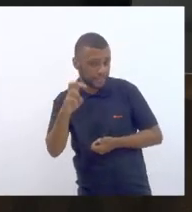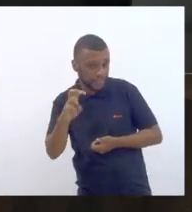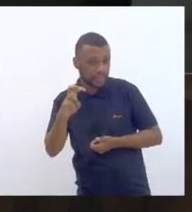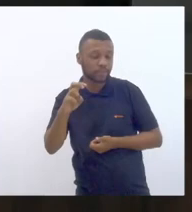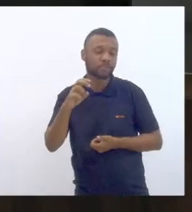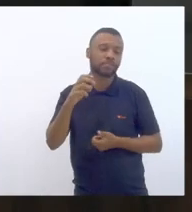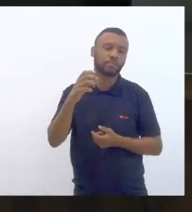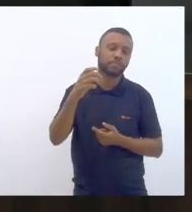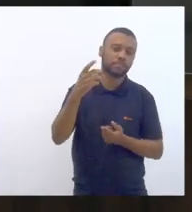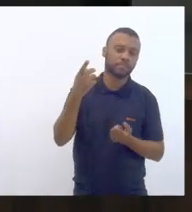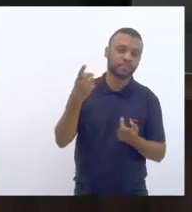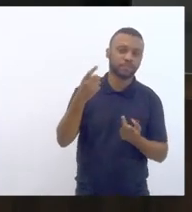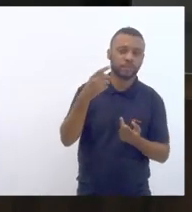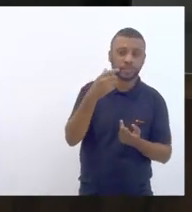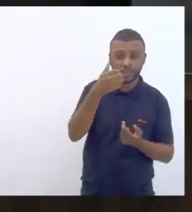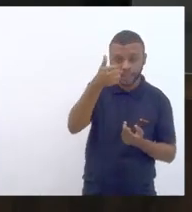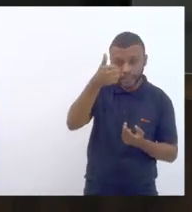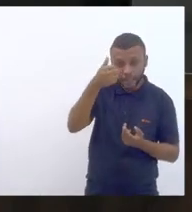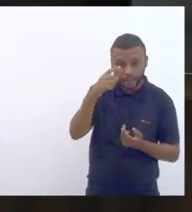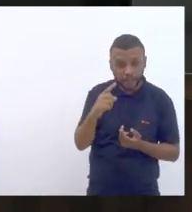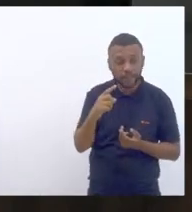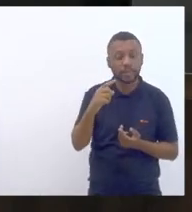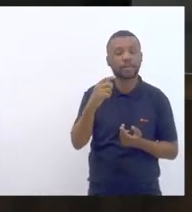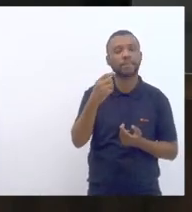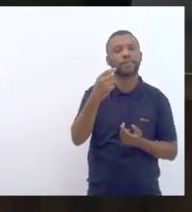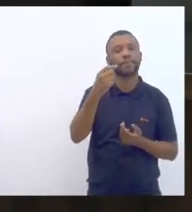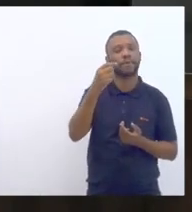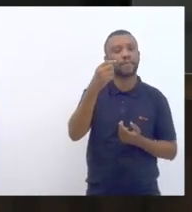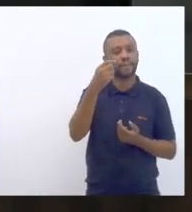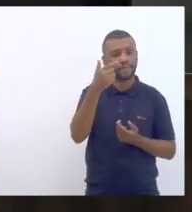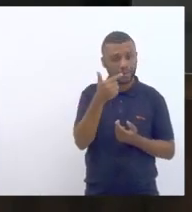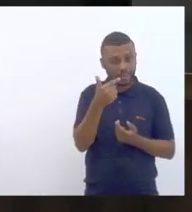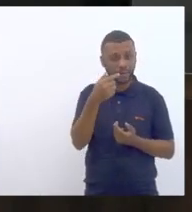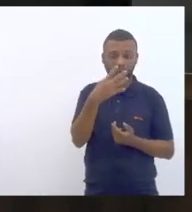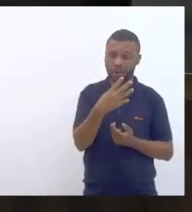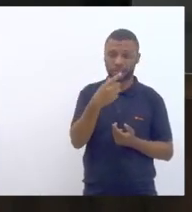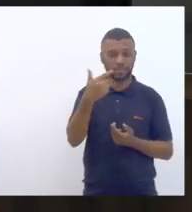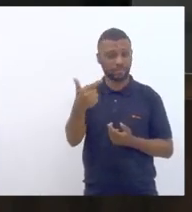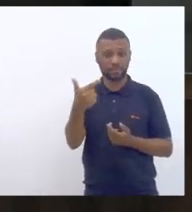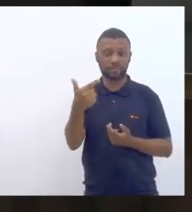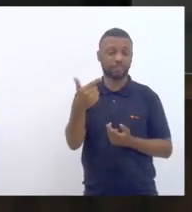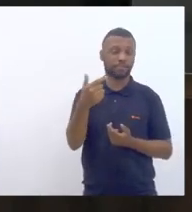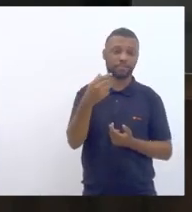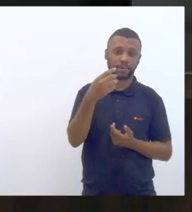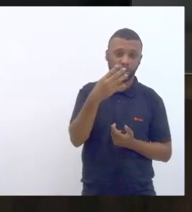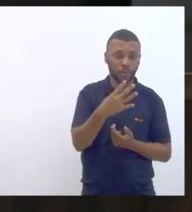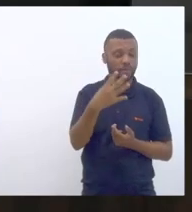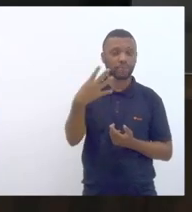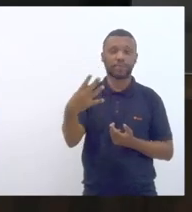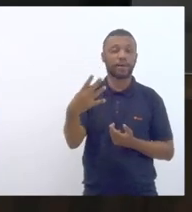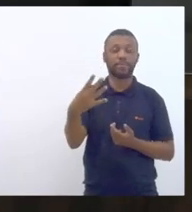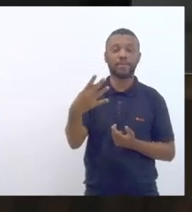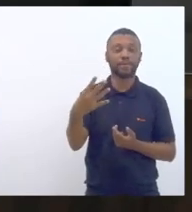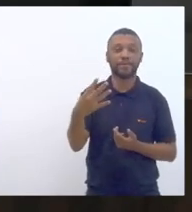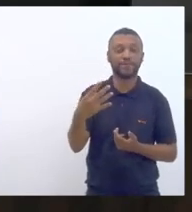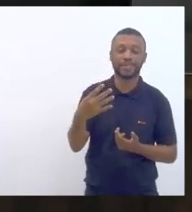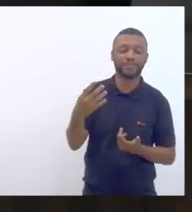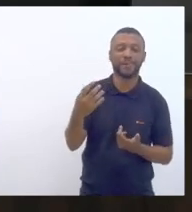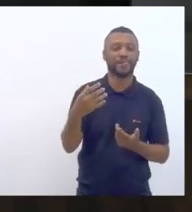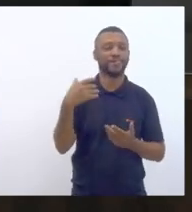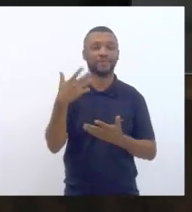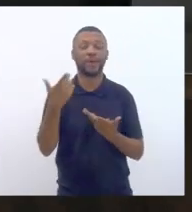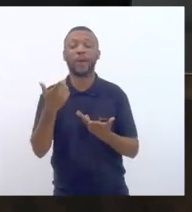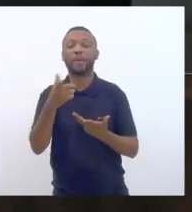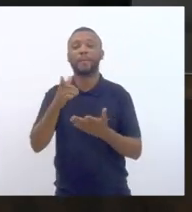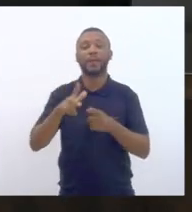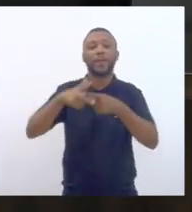45º, 15º, 36º, 42º, 44º, pela manutenção, alguns são